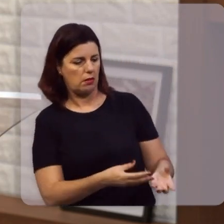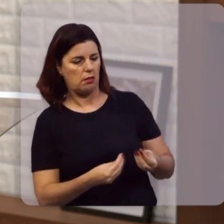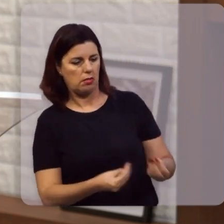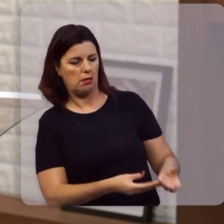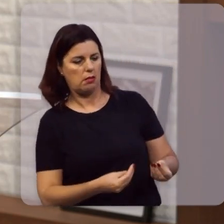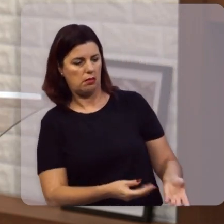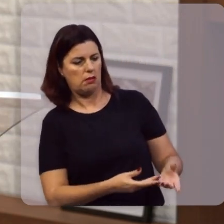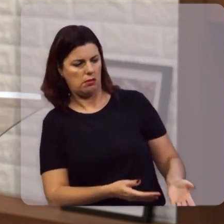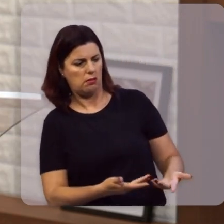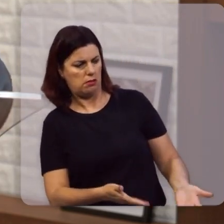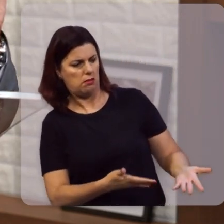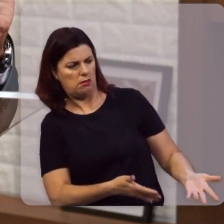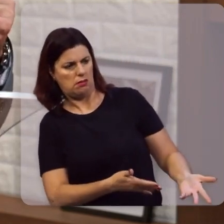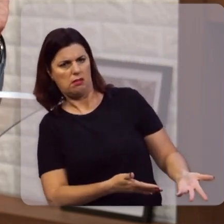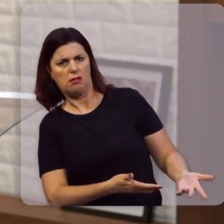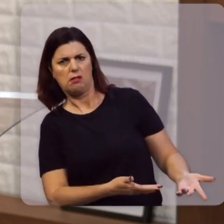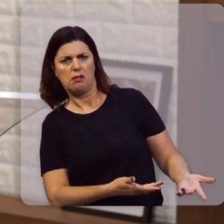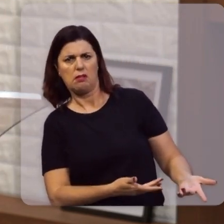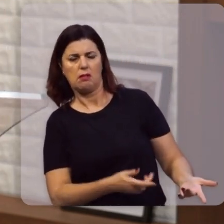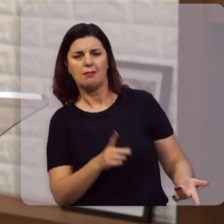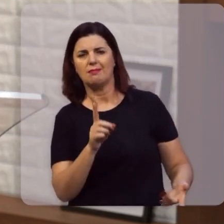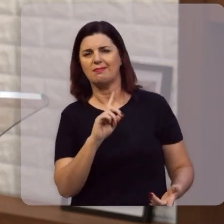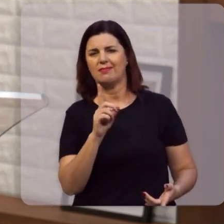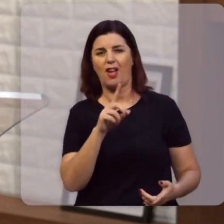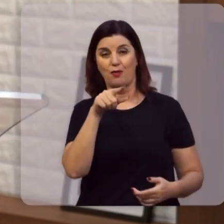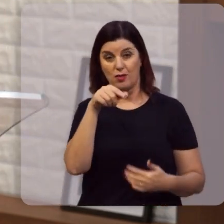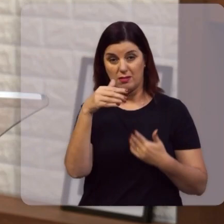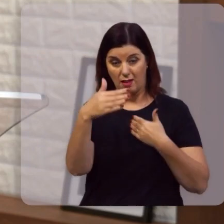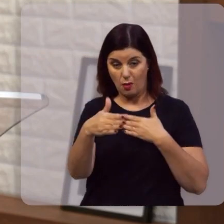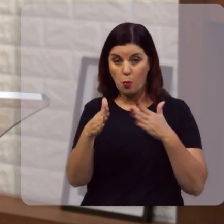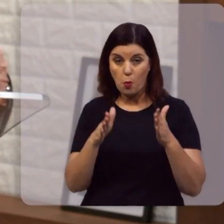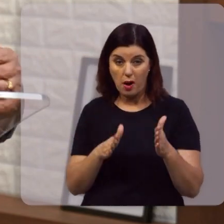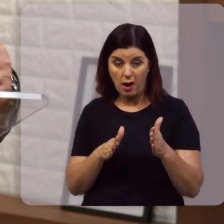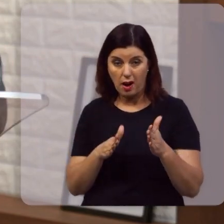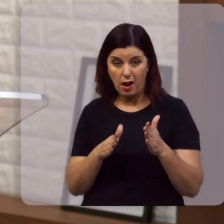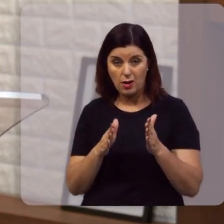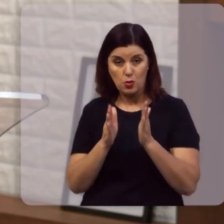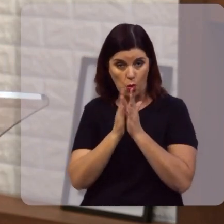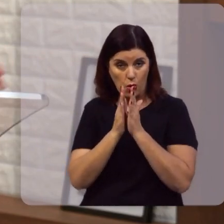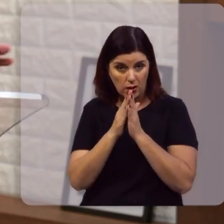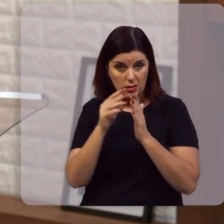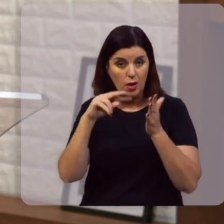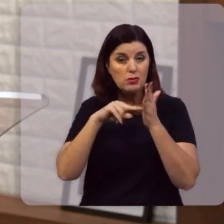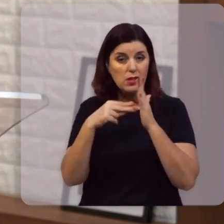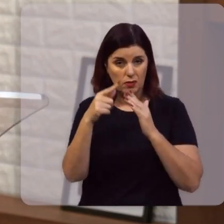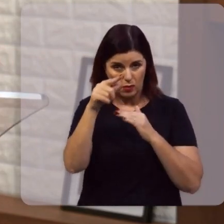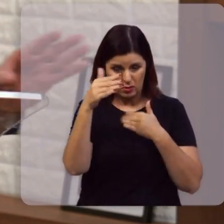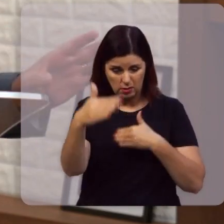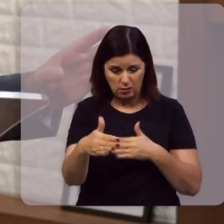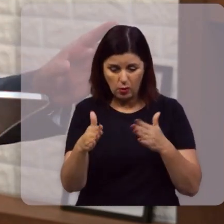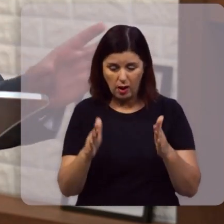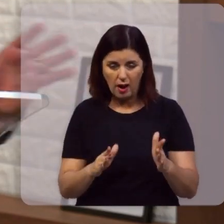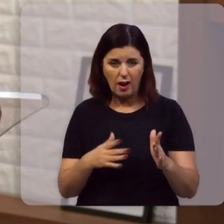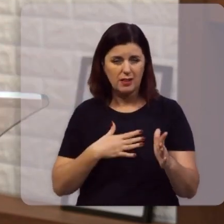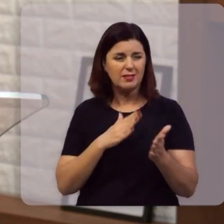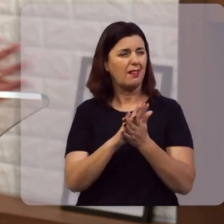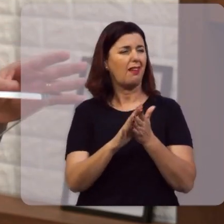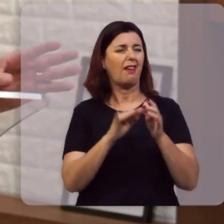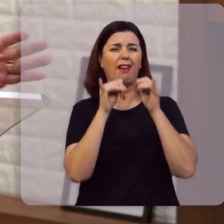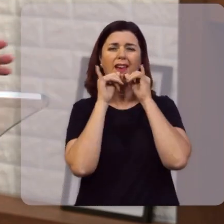Não, oração é você entrar na sua sala, no seu quarto, fechar a sua porta, sem holofotes,